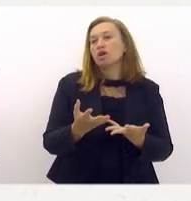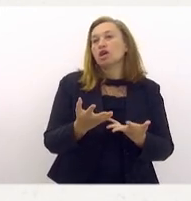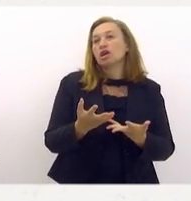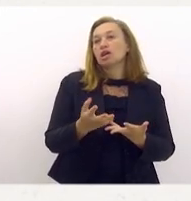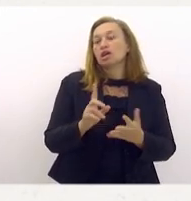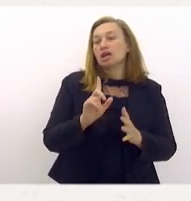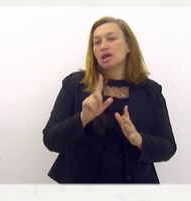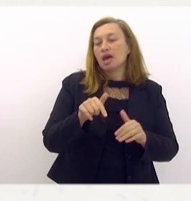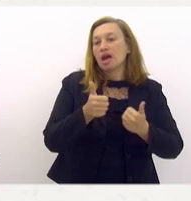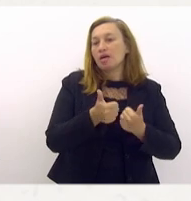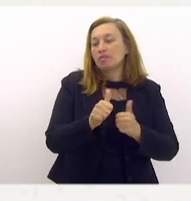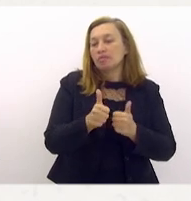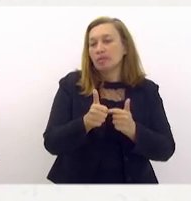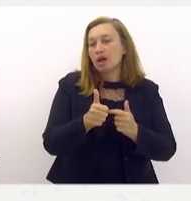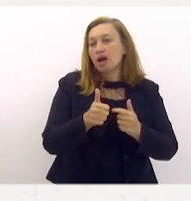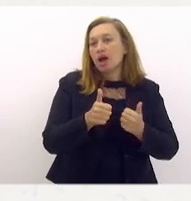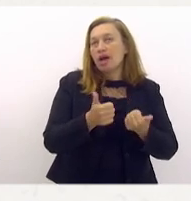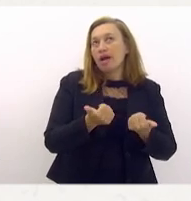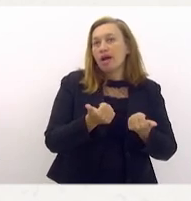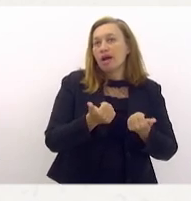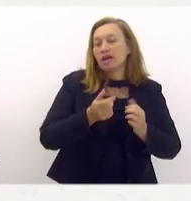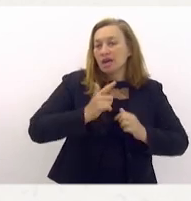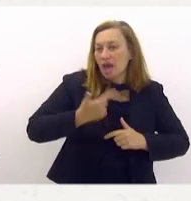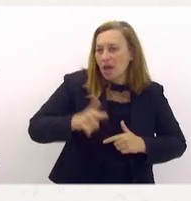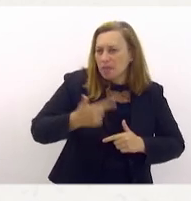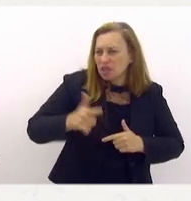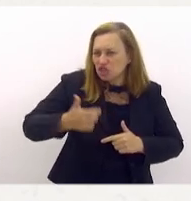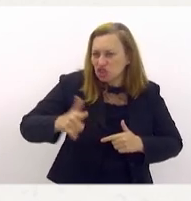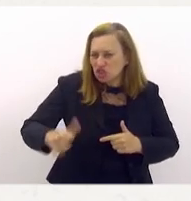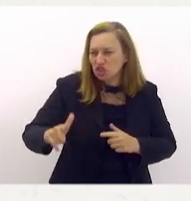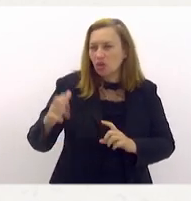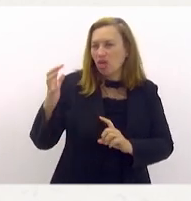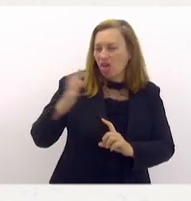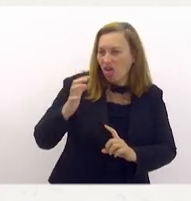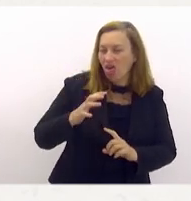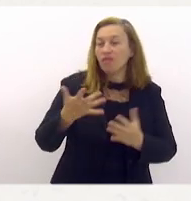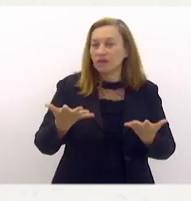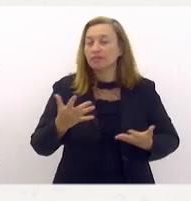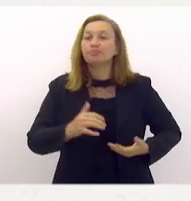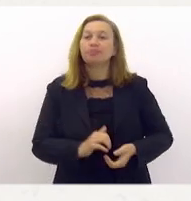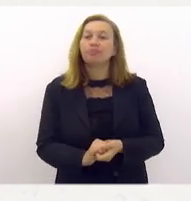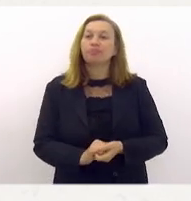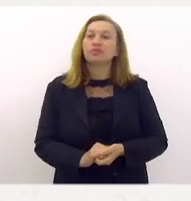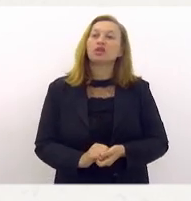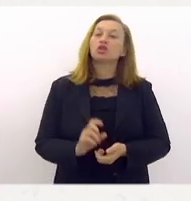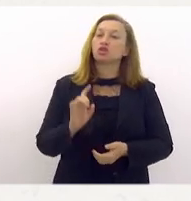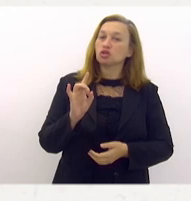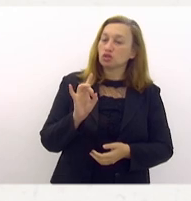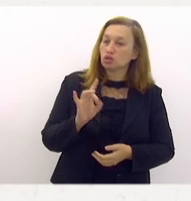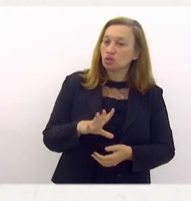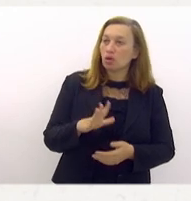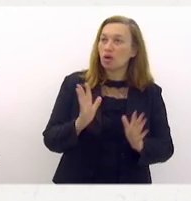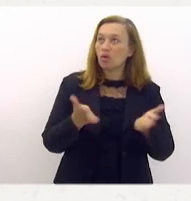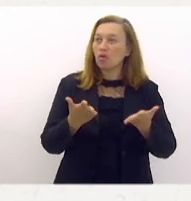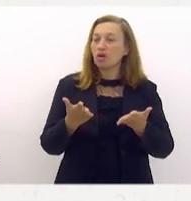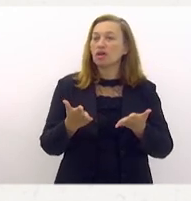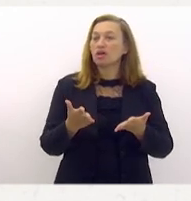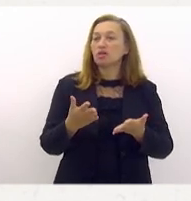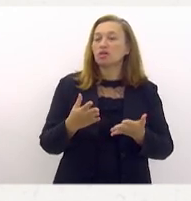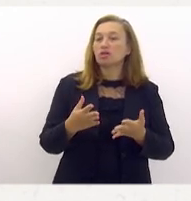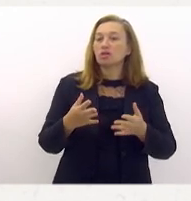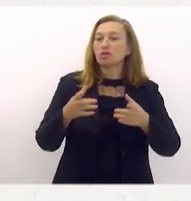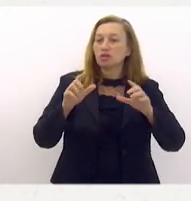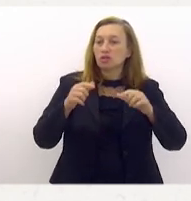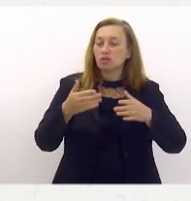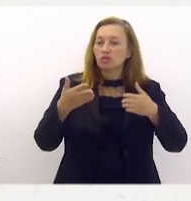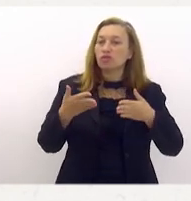essa perseguição repetitiva, essa intimidação persistente. Só recentemente que a gente passou a dar nome para esse